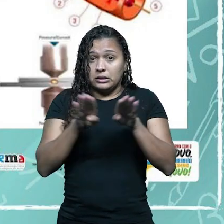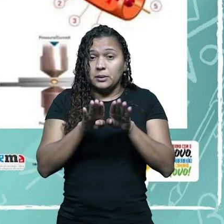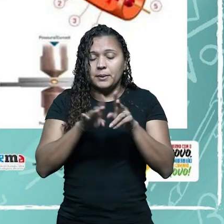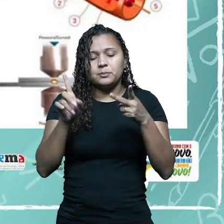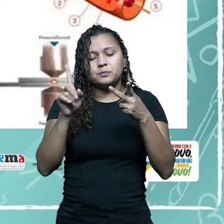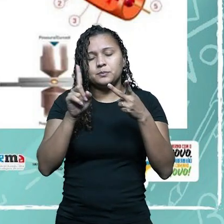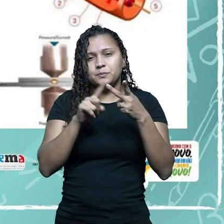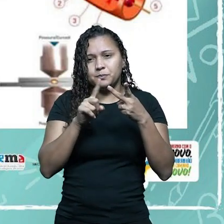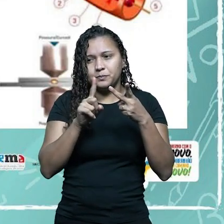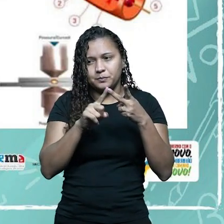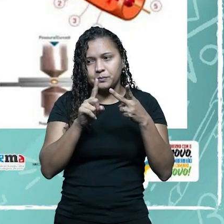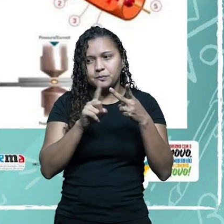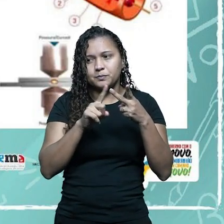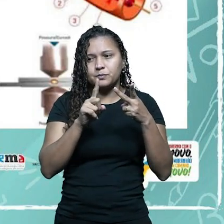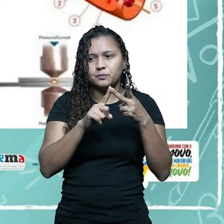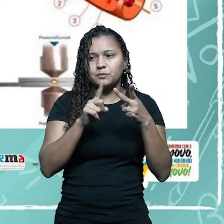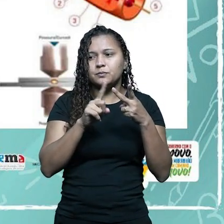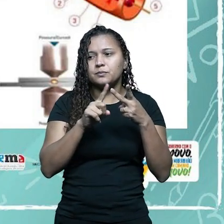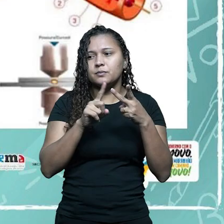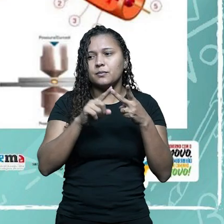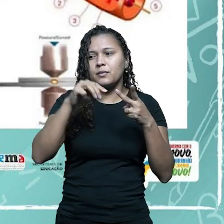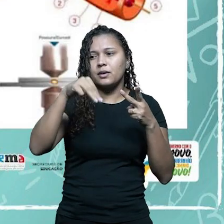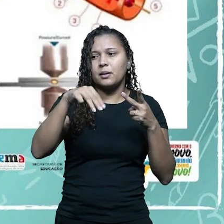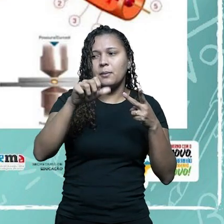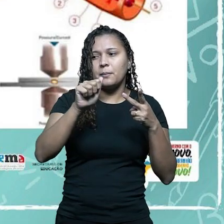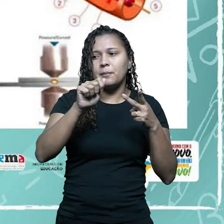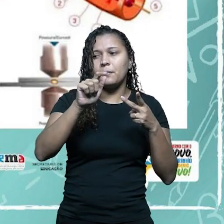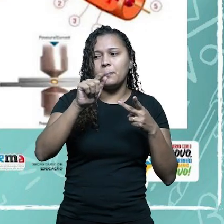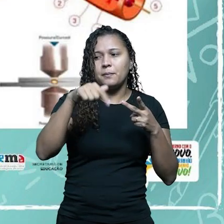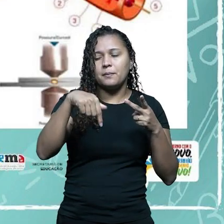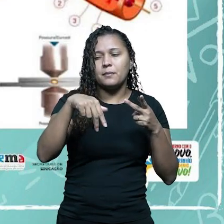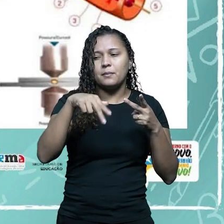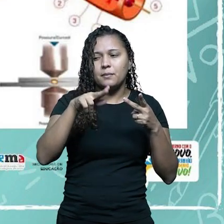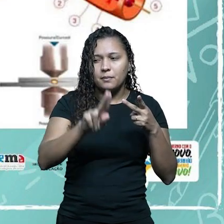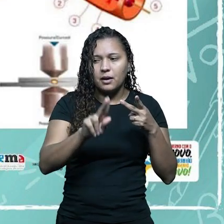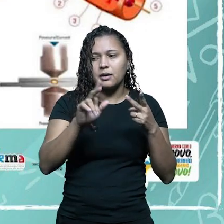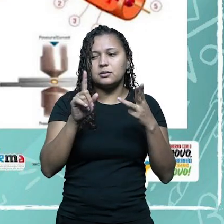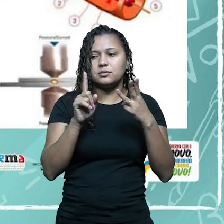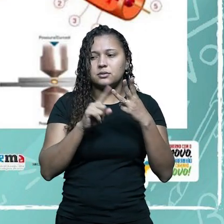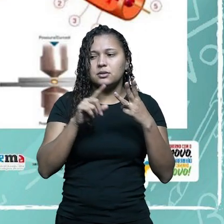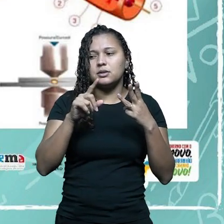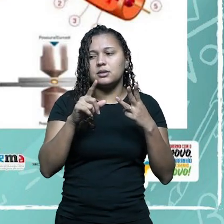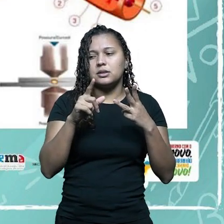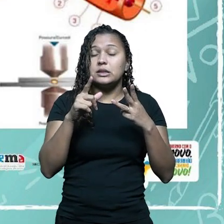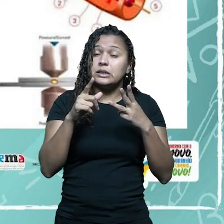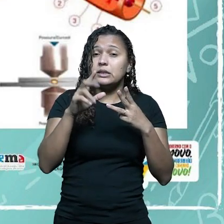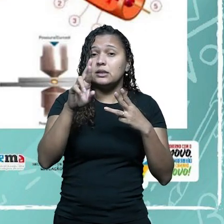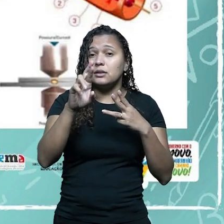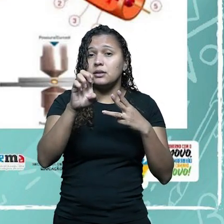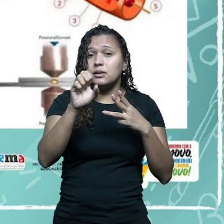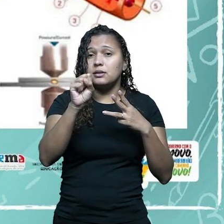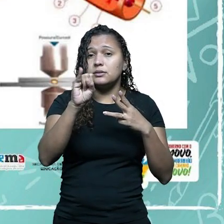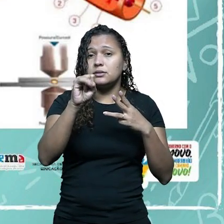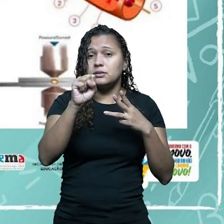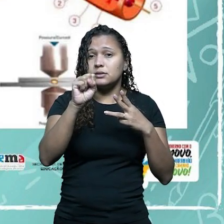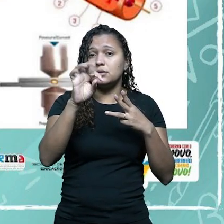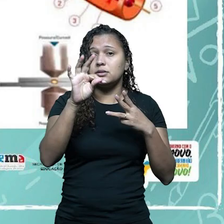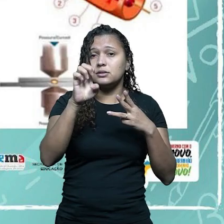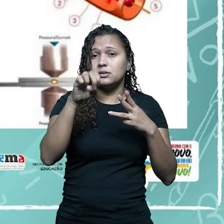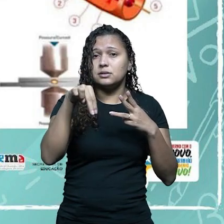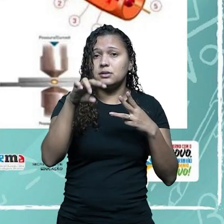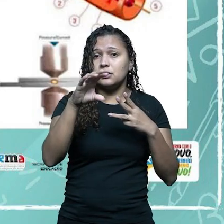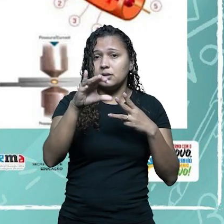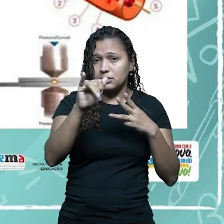ali. Temos também a soldagem TIG, MIG, MAG e também a soldagem de